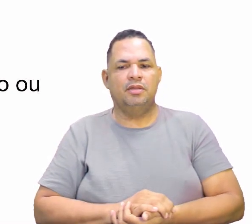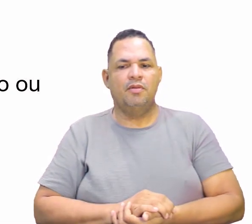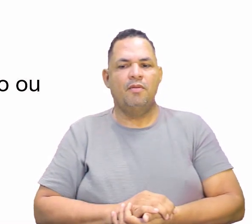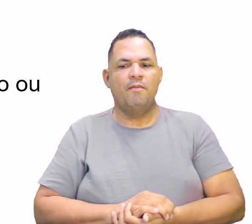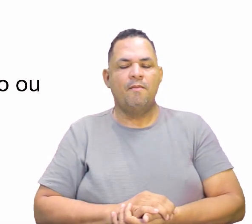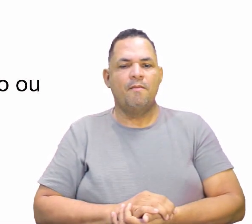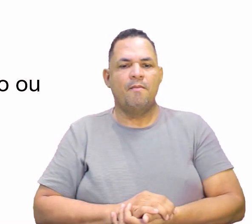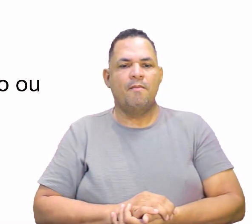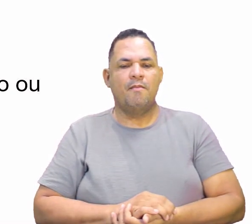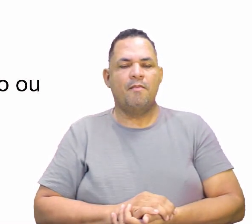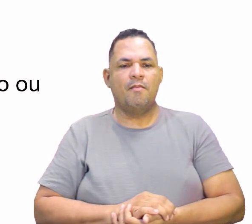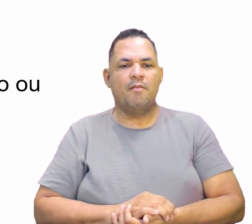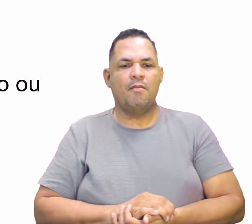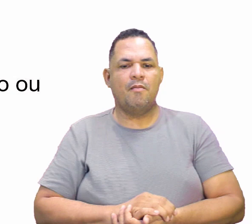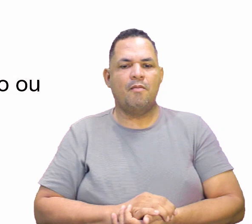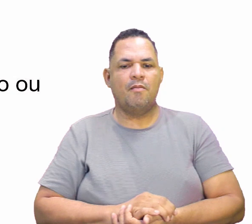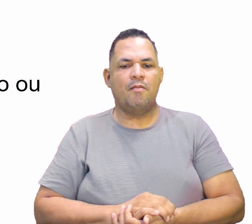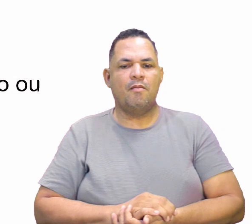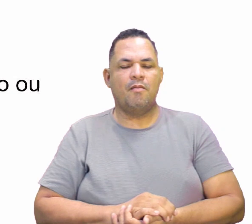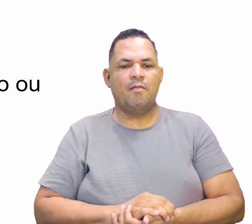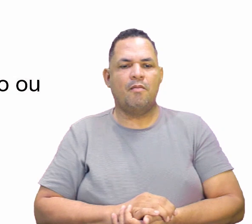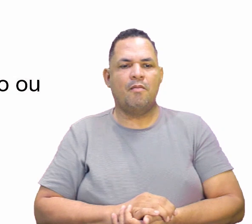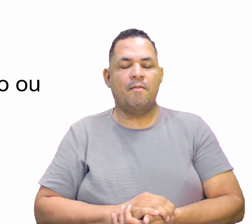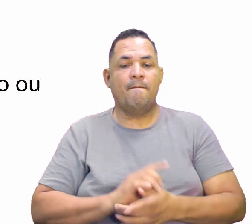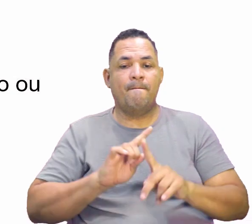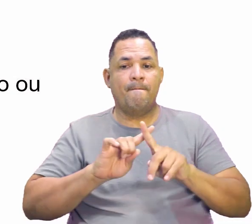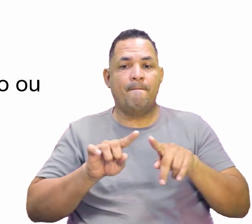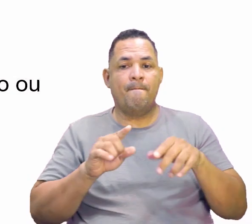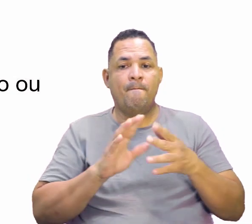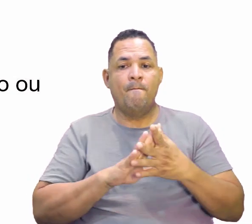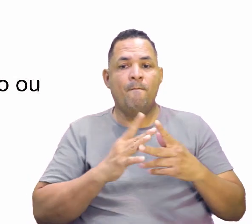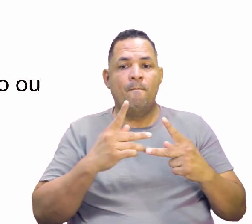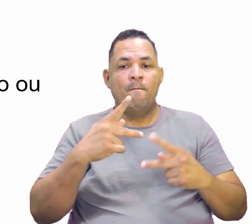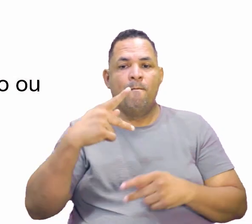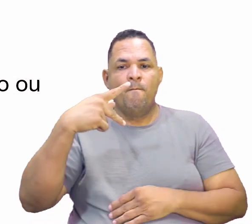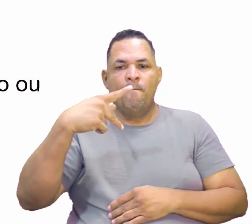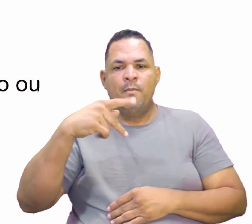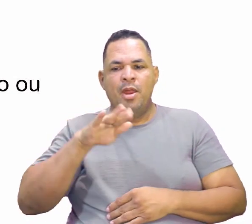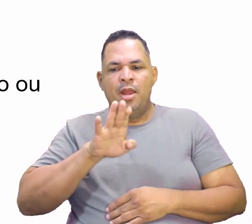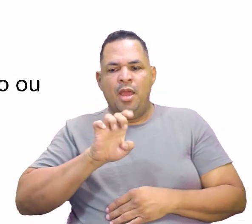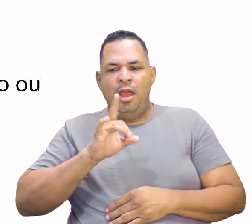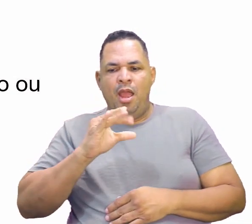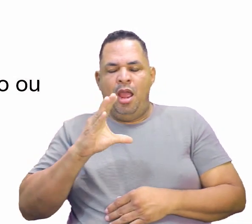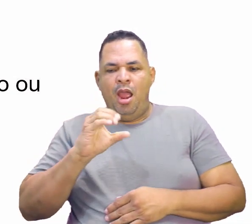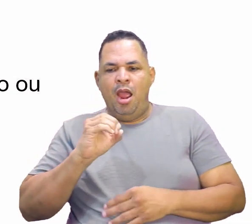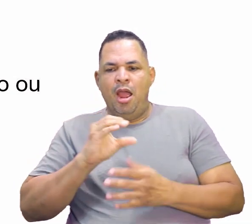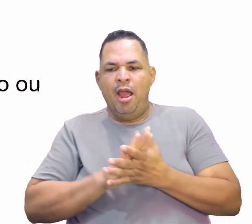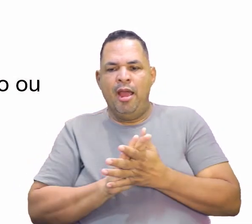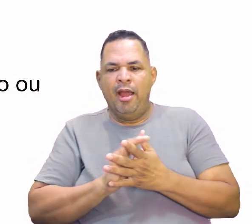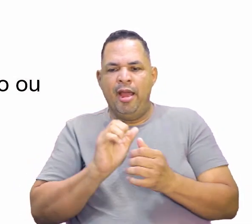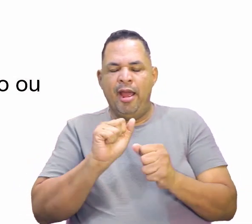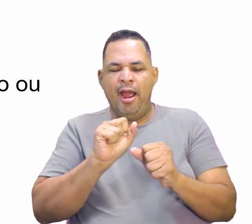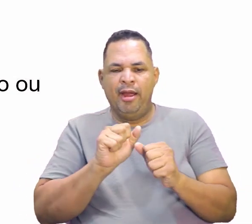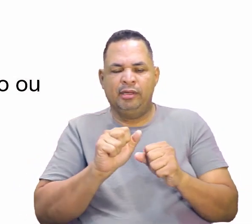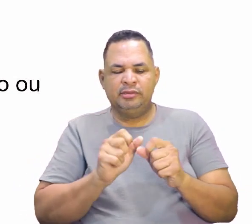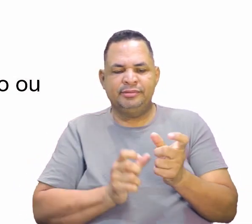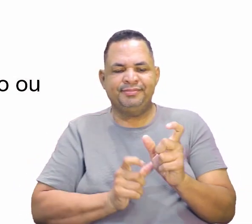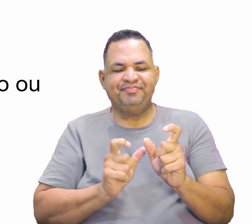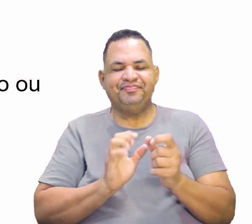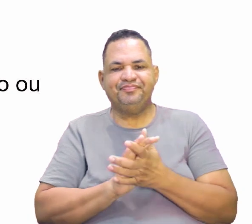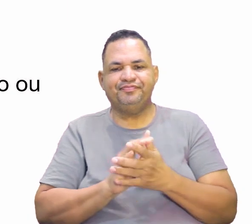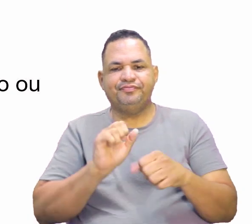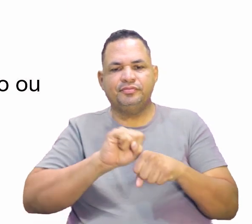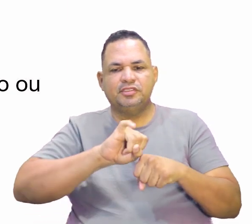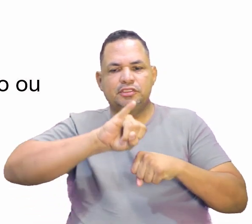tornar, andar. E outros mais. Mais predicativo do objeto. O que é o predicativo? É um adjetivo dentro